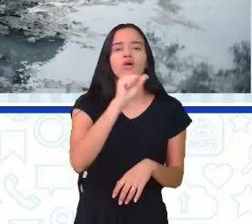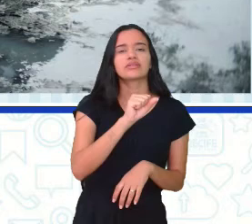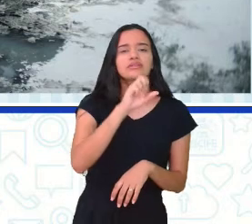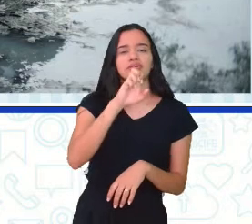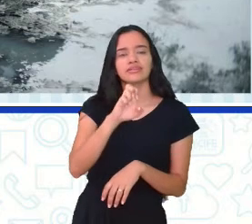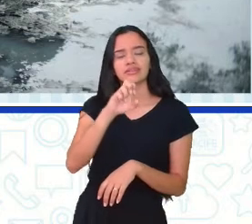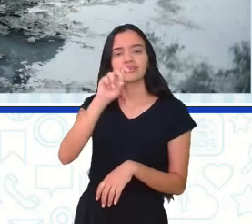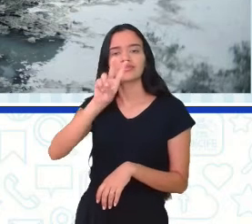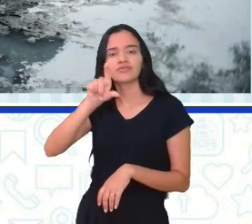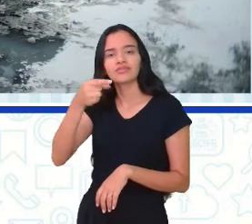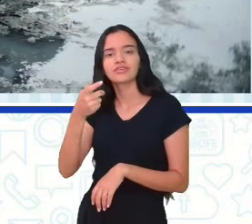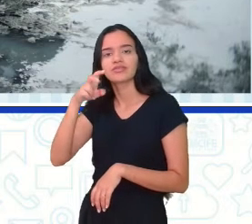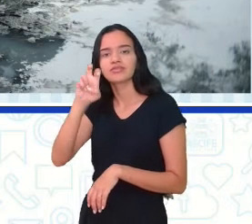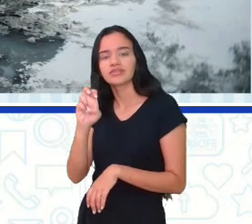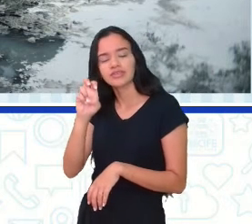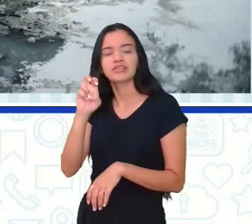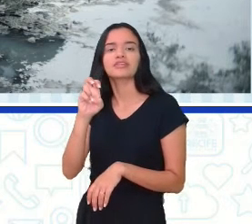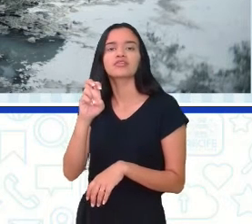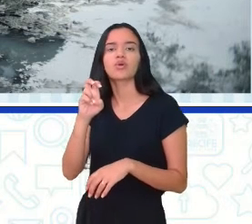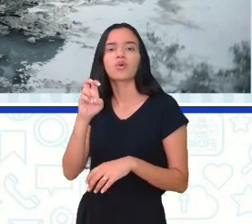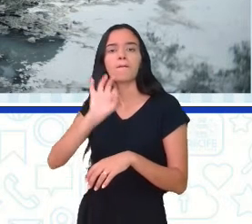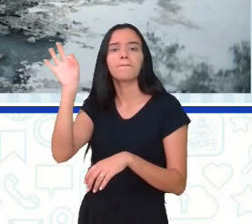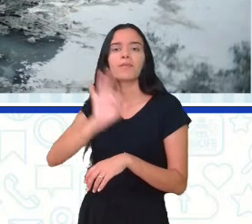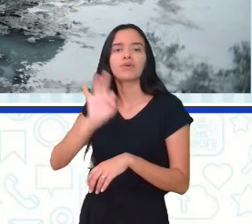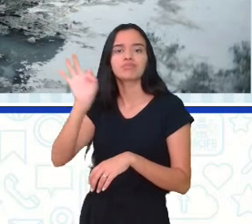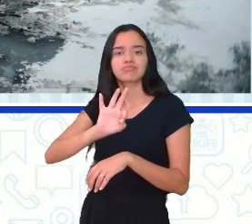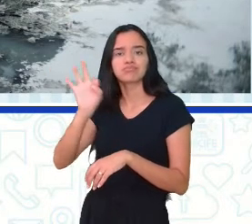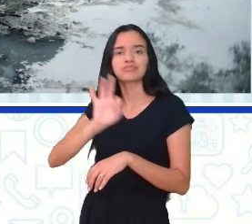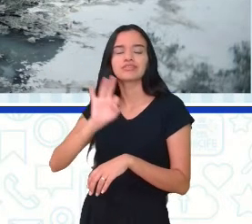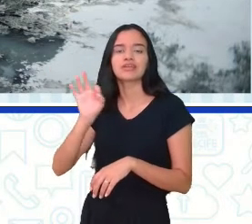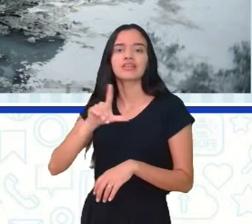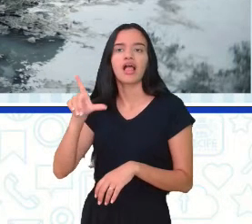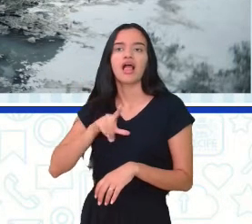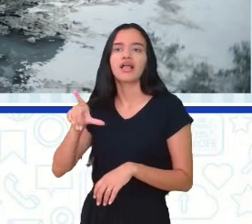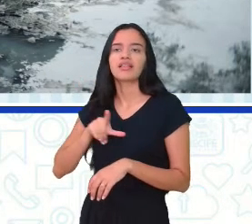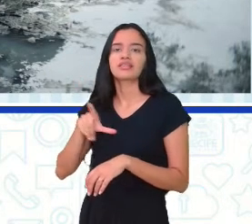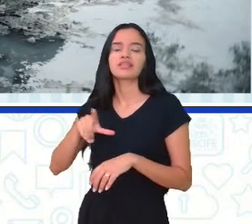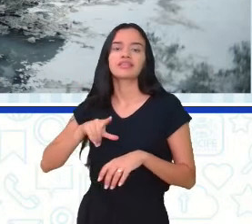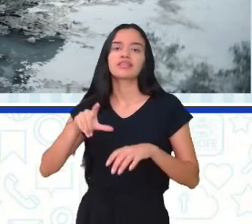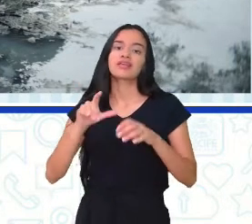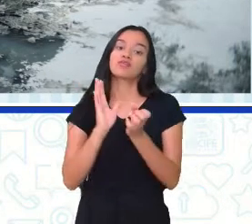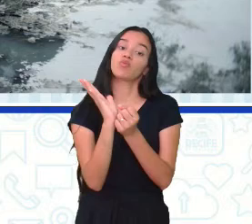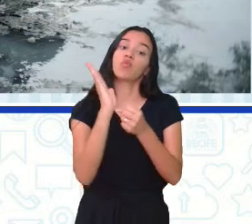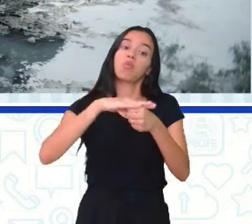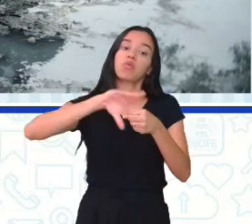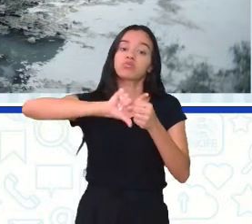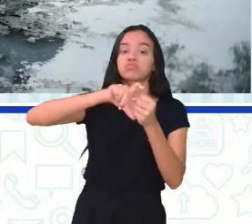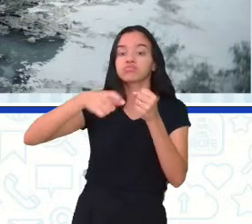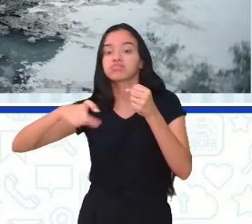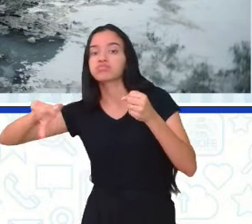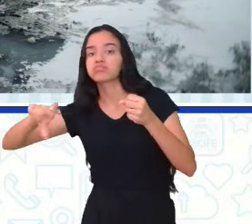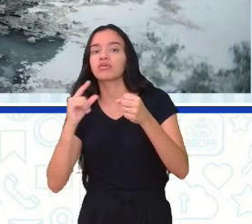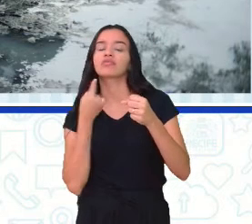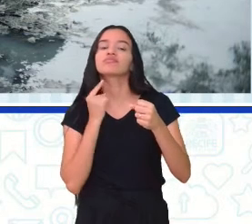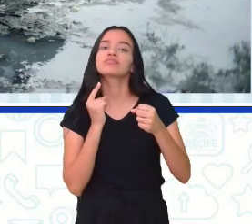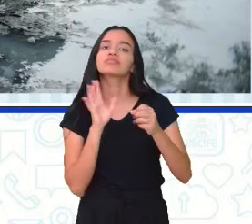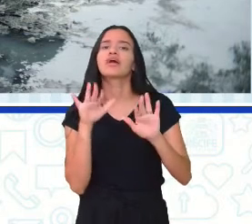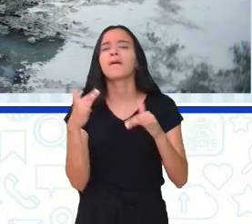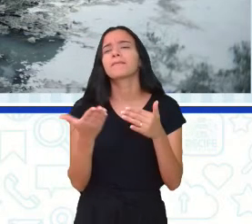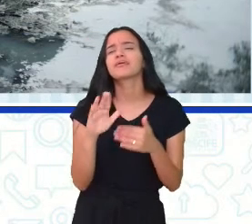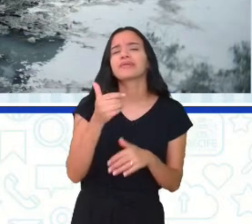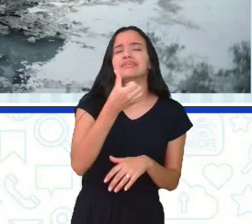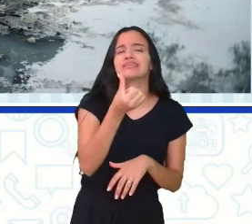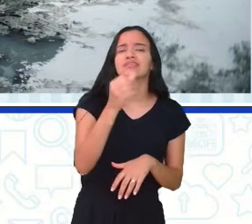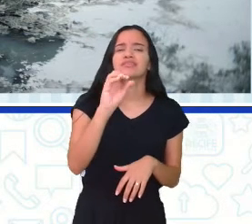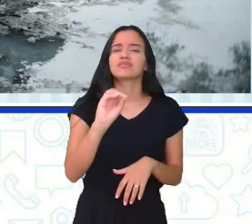85,5%. Domicílios com esgotamento sanitário, rede geral de esgoto, fossas sépticas ligadas à rede,